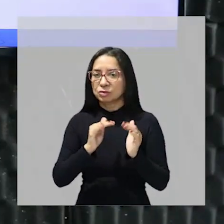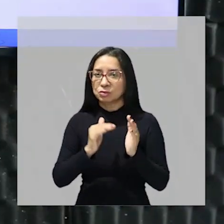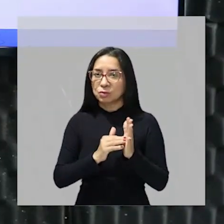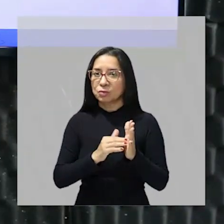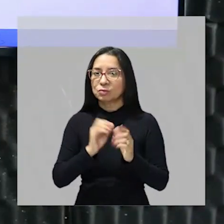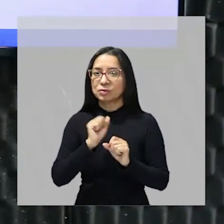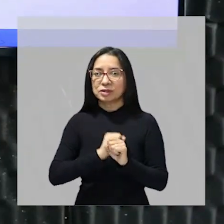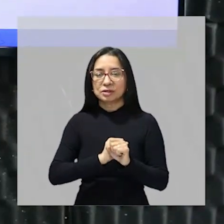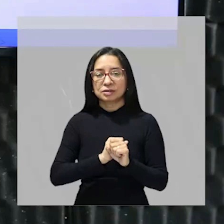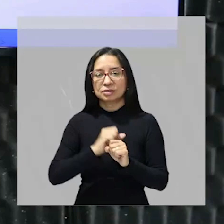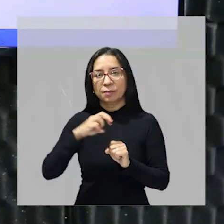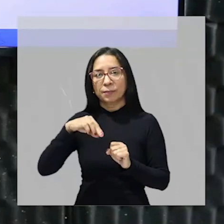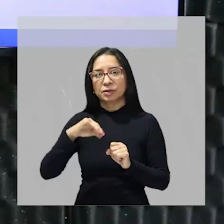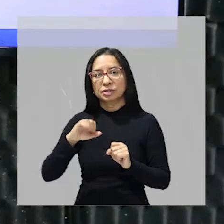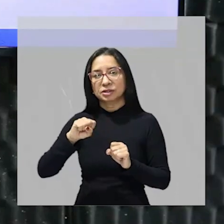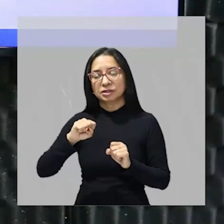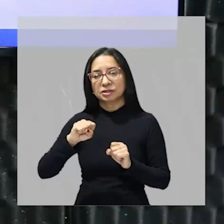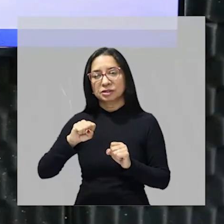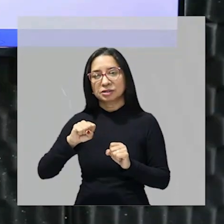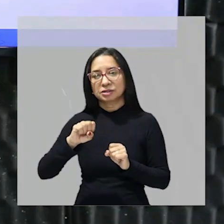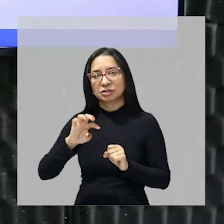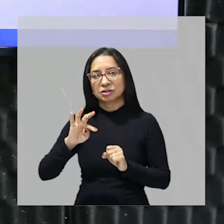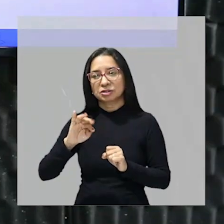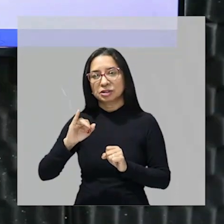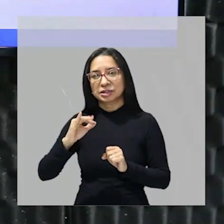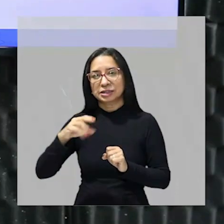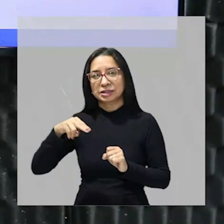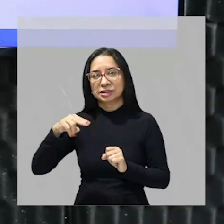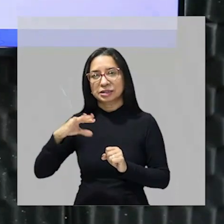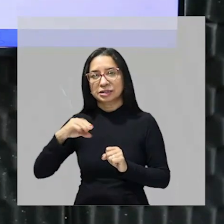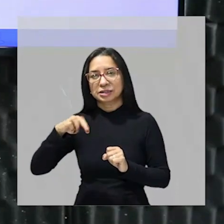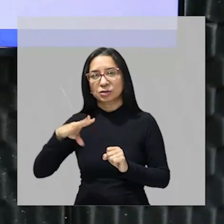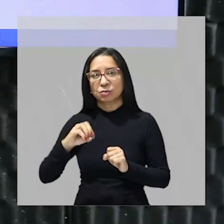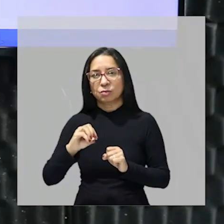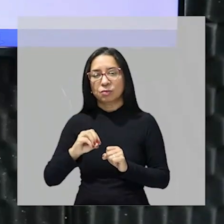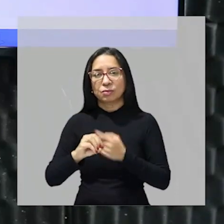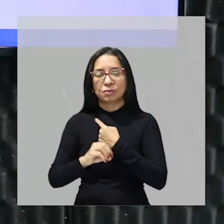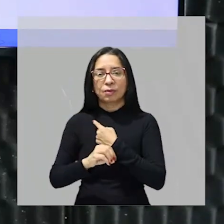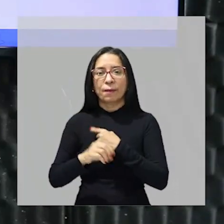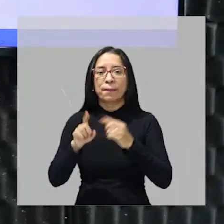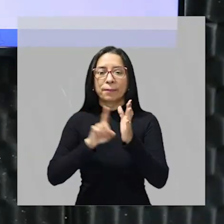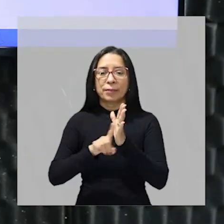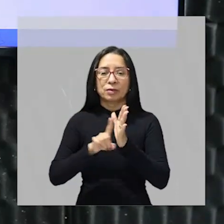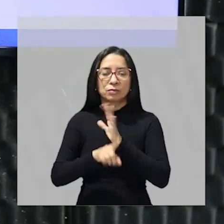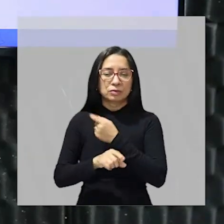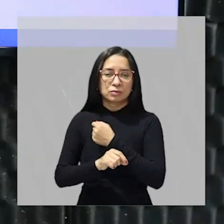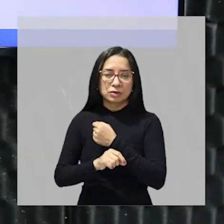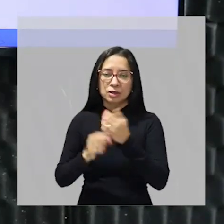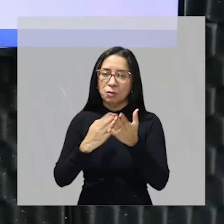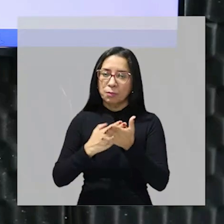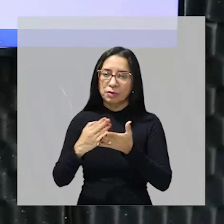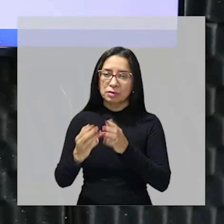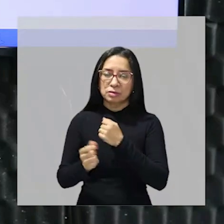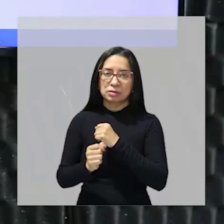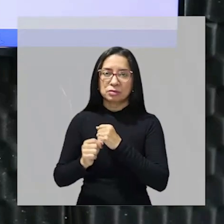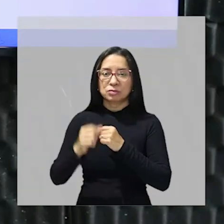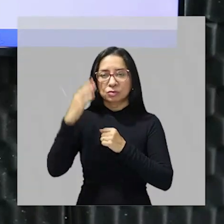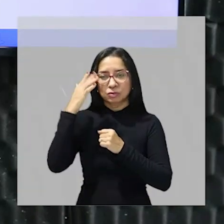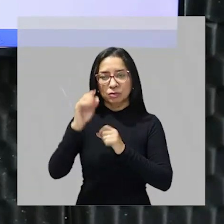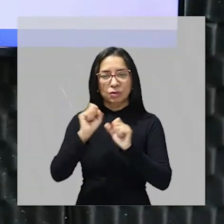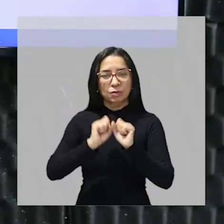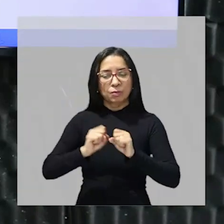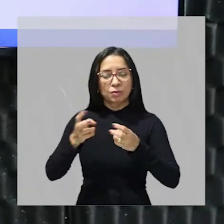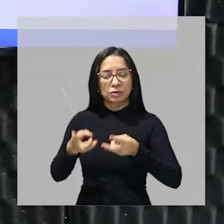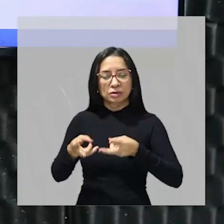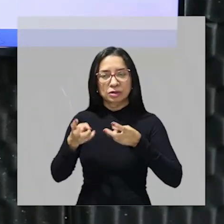Então, aqui na segunda, me pergunta exatamente isso. Se o meu sonho, a partir do meu sonho, eu posso extrair essa informação